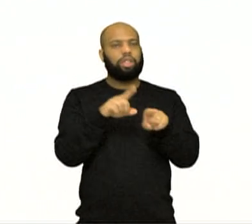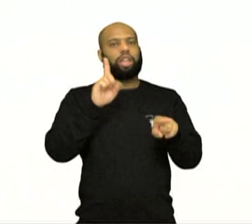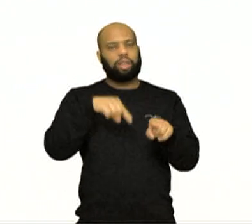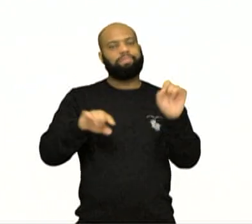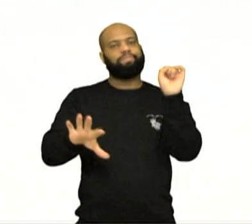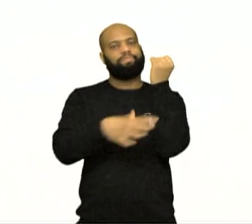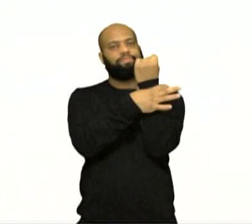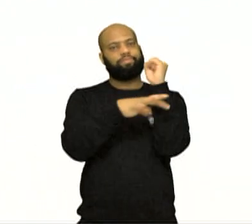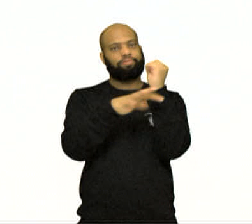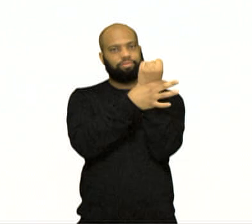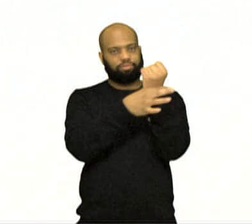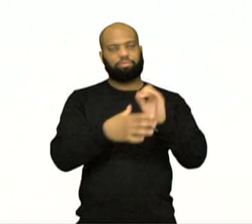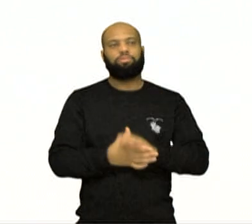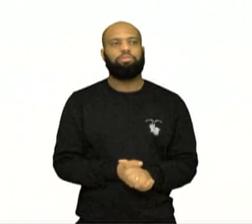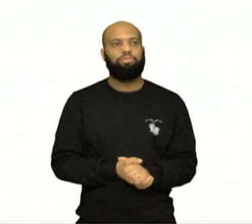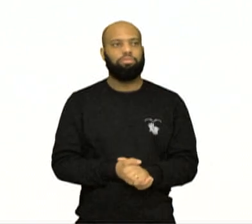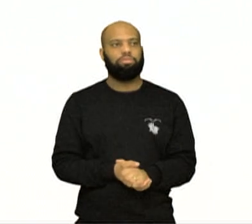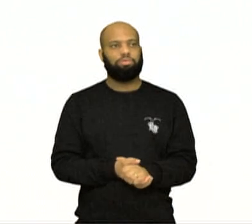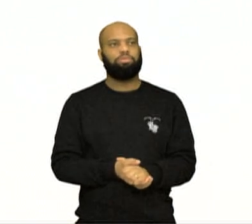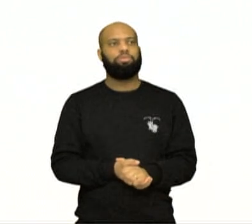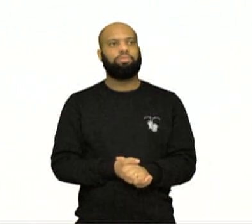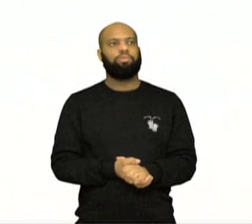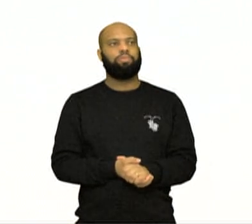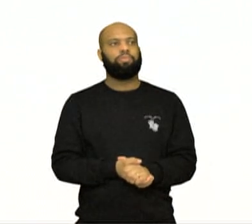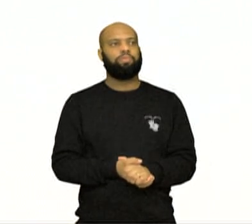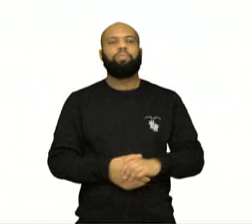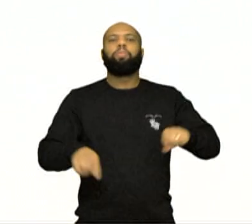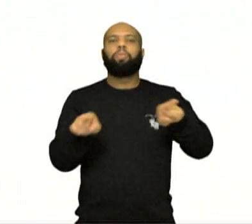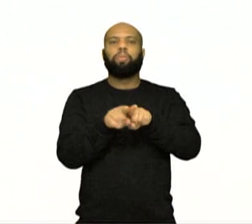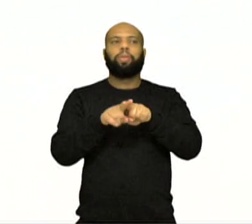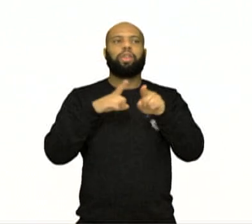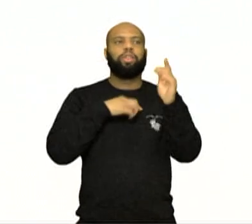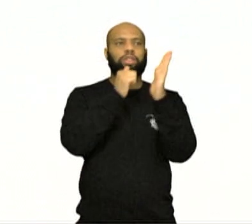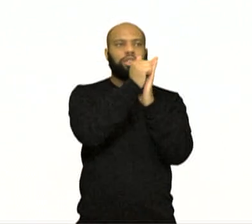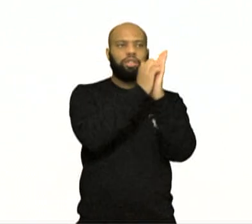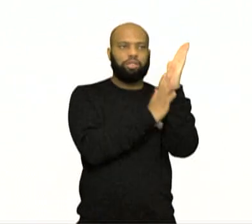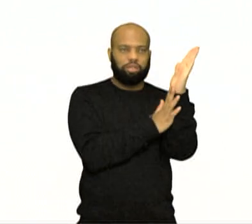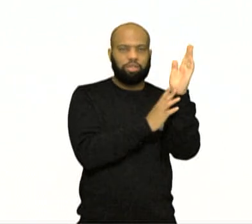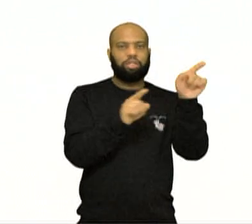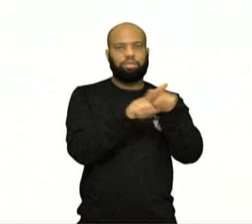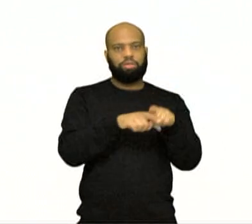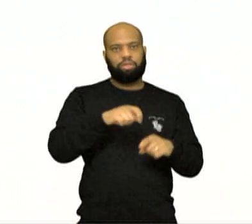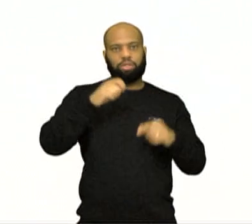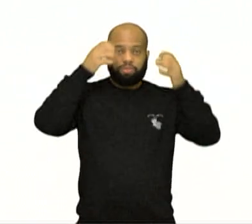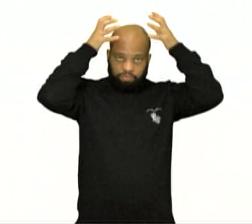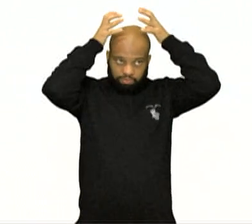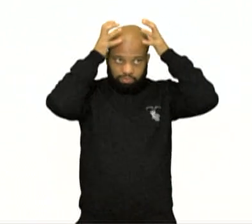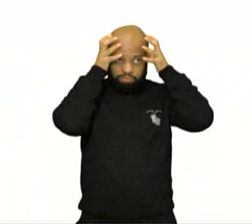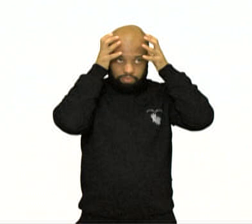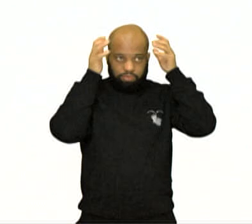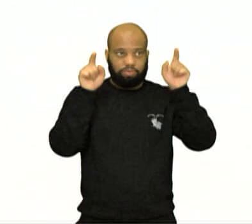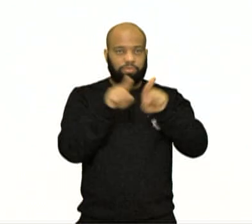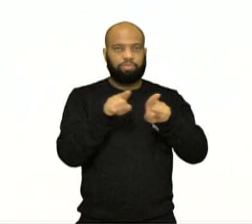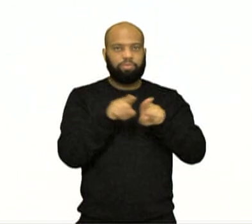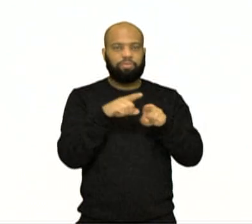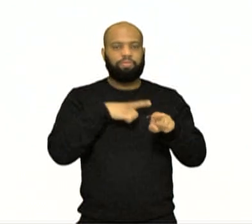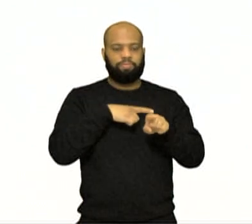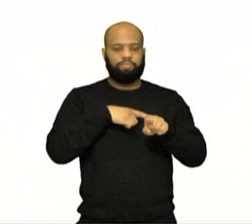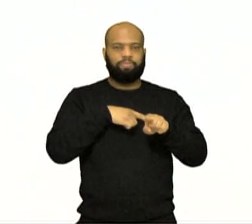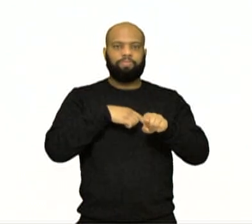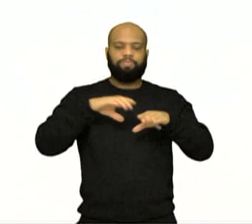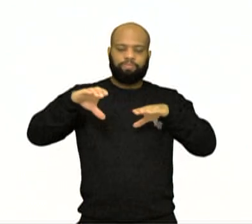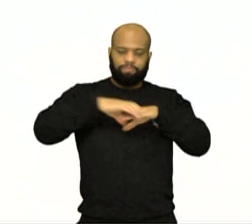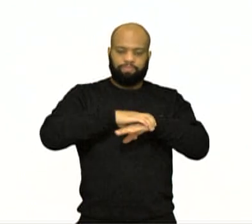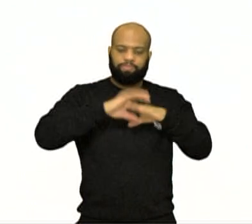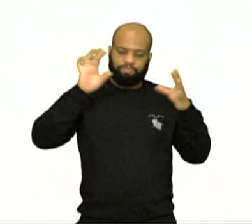segurança do escalador. Como segurança, a gente tem as luvas, os capacetes e as sapatilhas. Lembrando